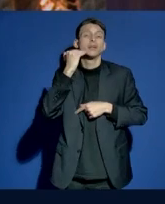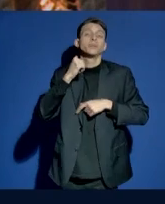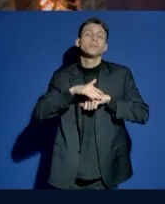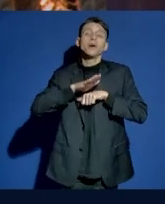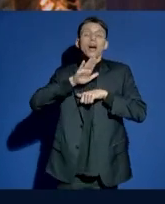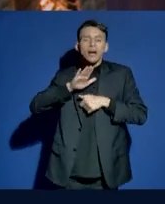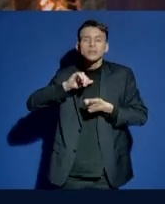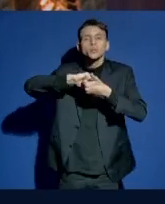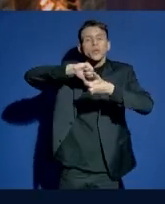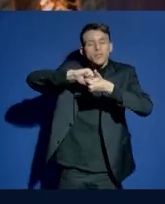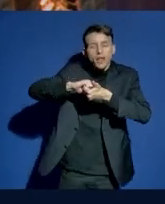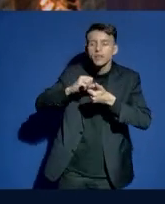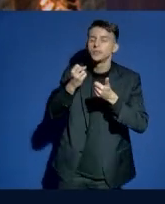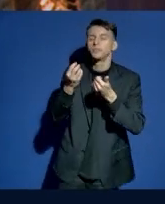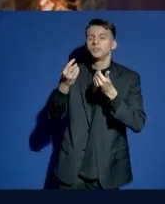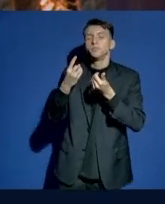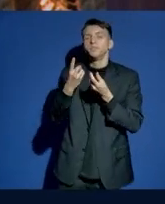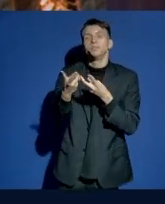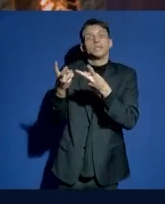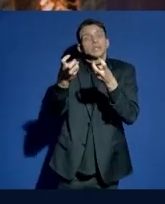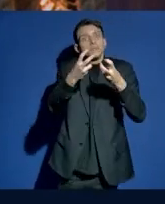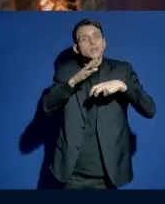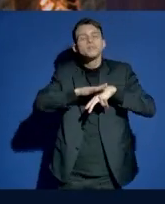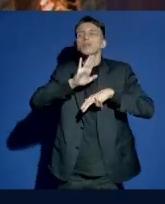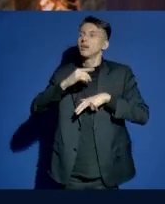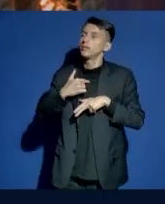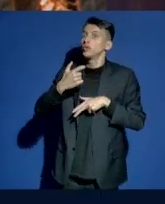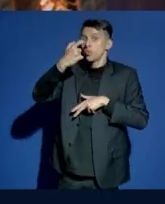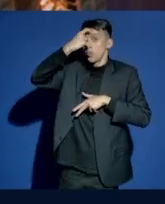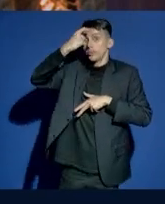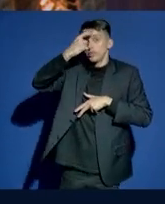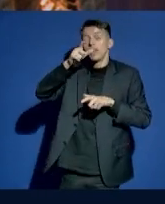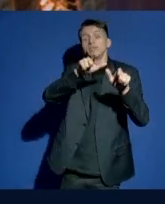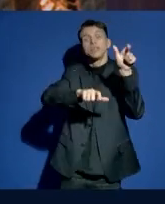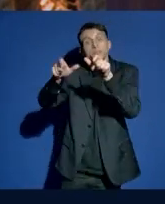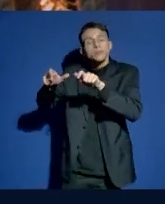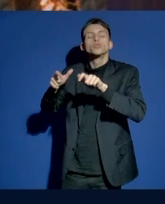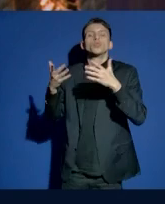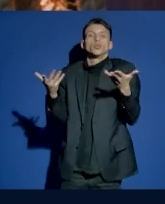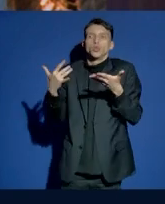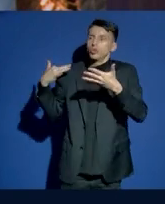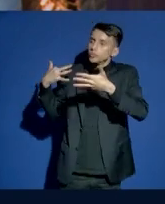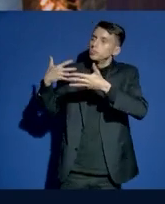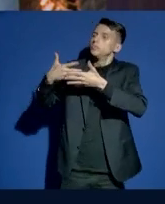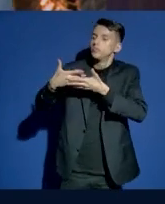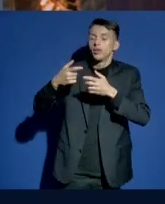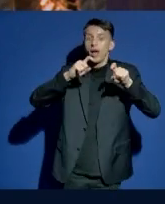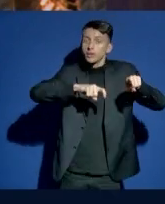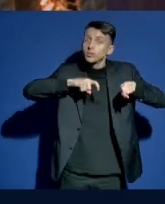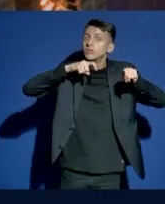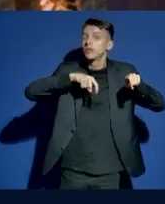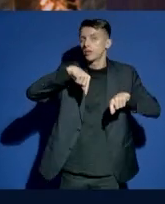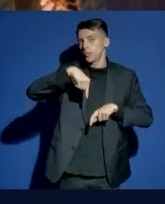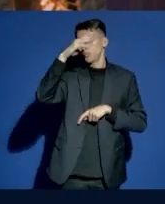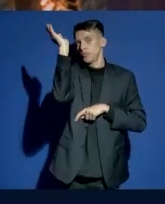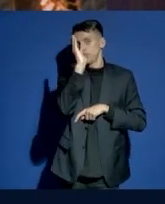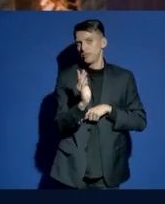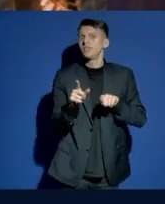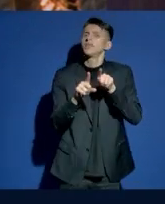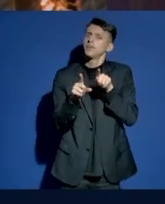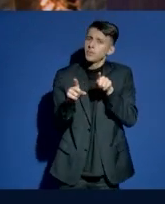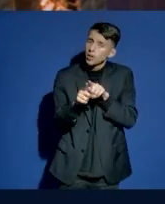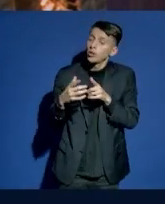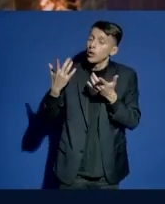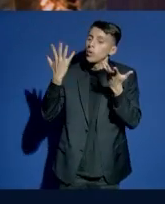mais ativa, né, e mais nível de consciência maior hoje por parte da agricultura brasileira, e a pecuária